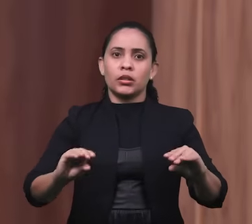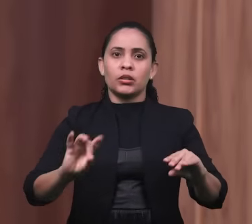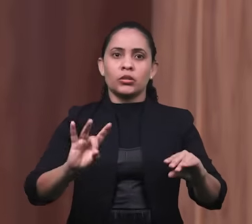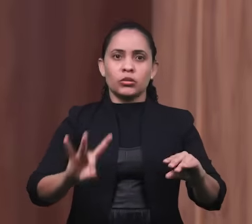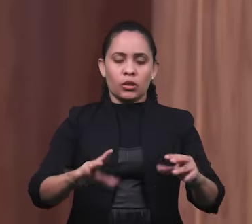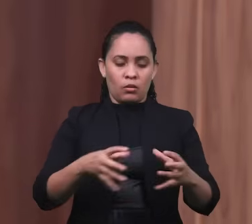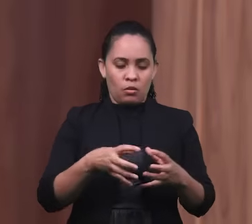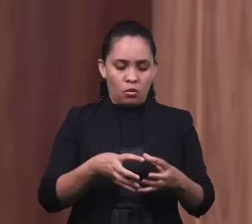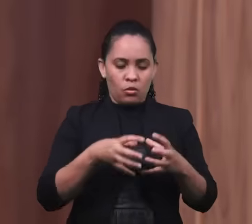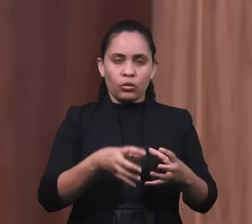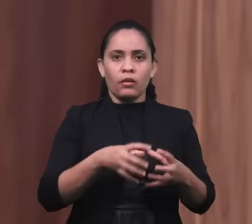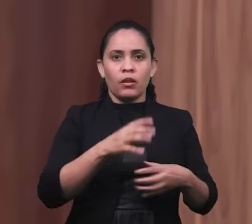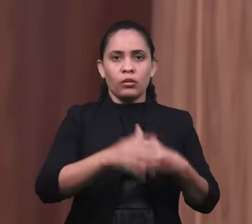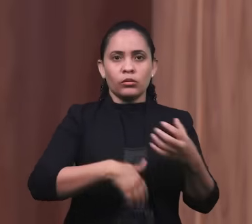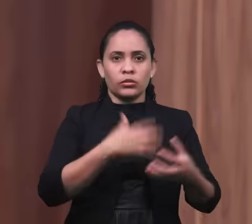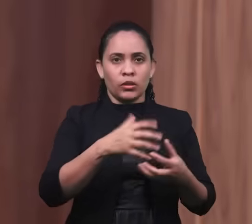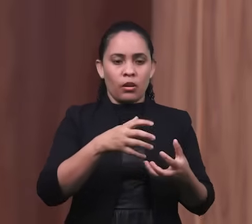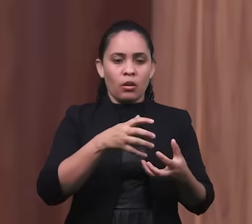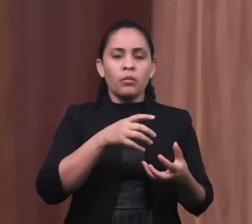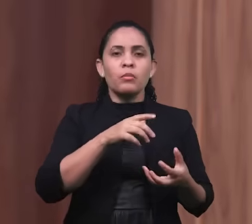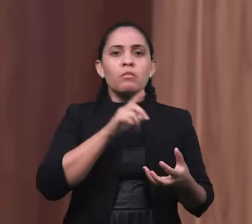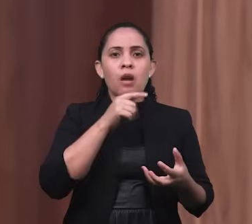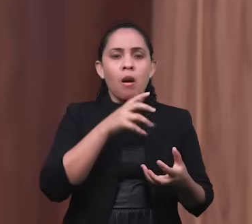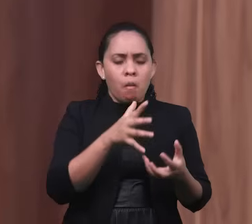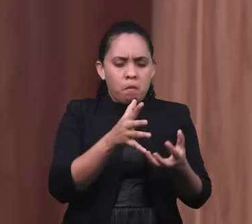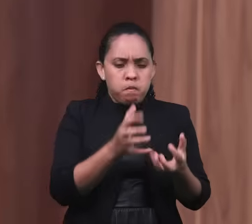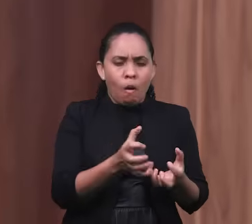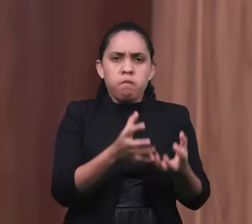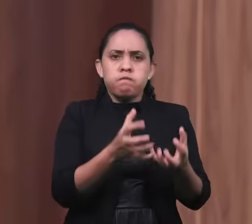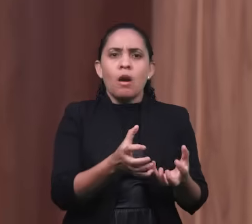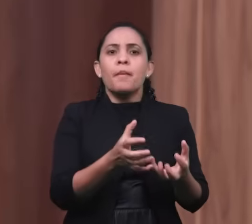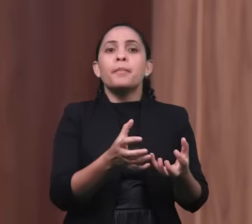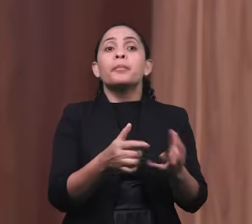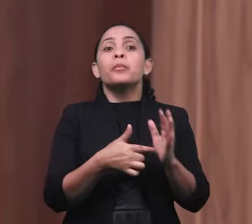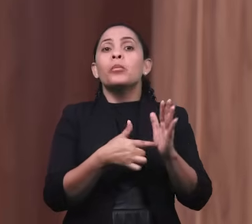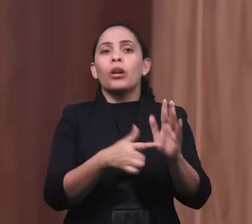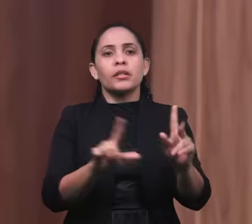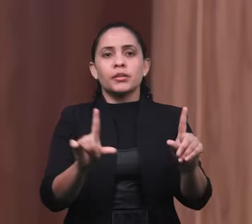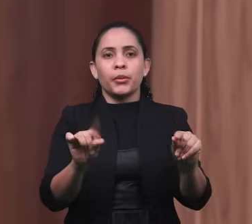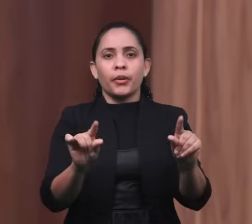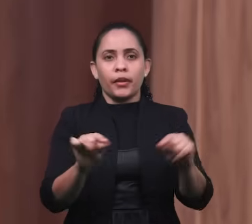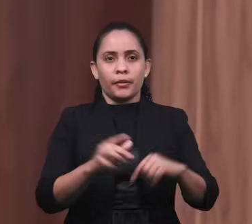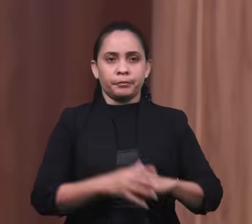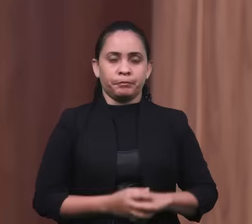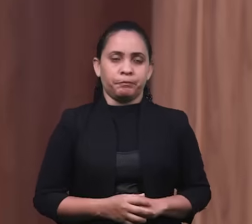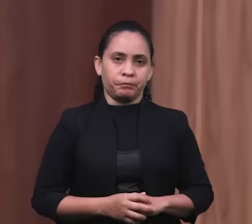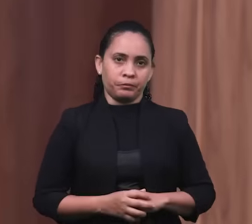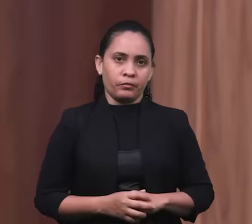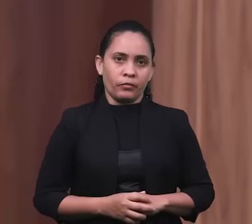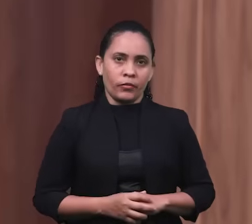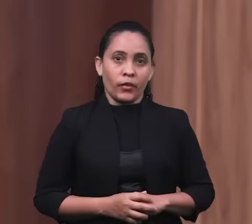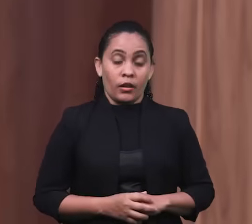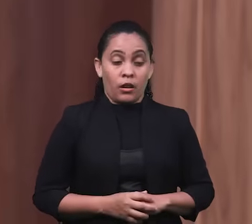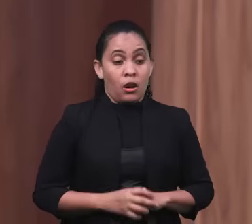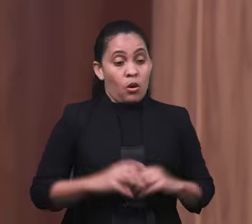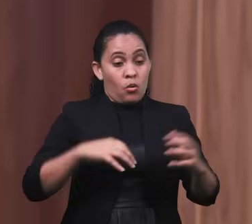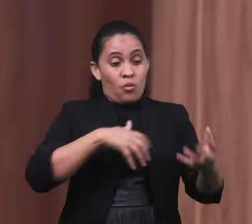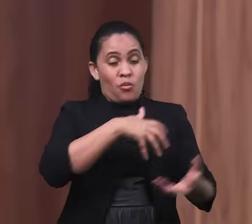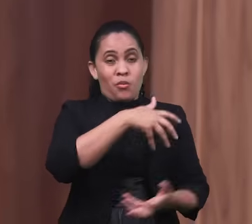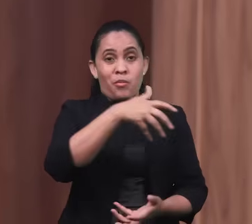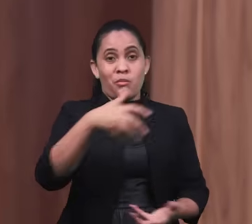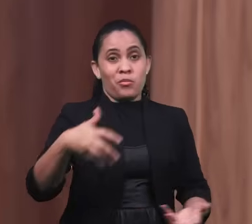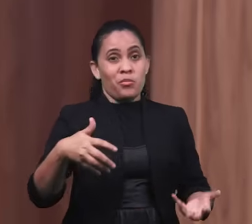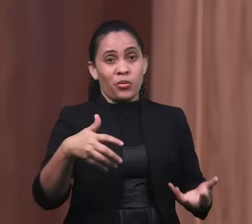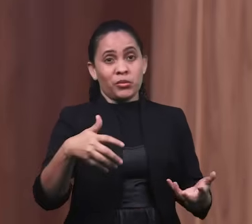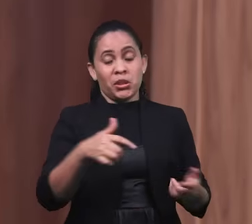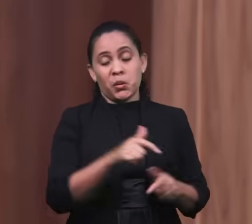lã molhado durante a noite. Isso tem uma representação, na verdade. O mundo estava todo seco,